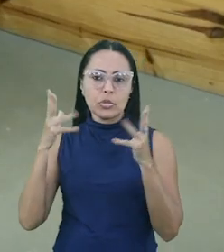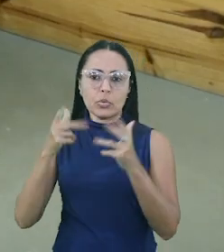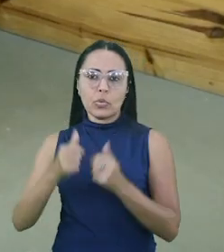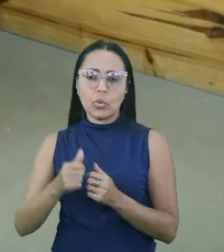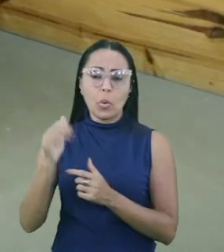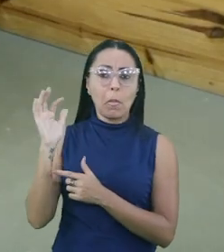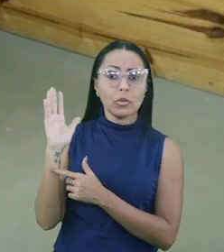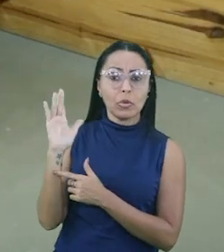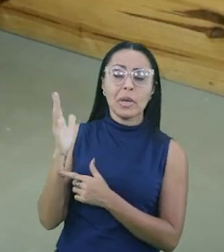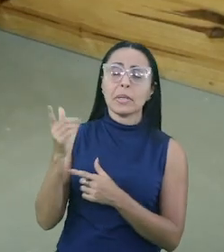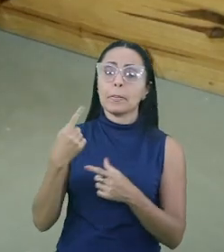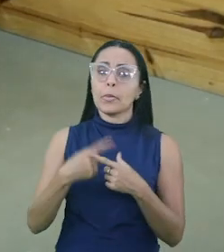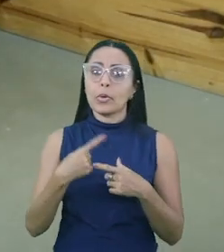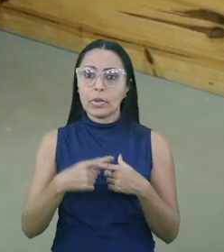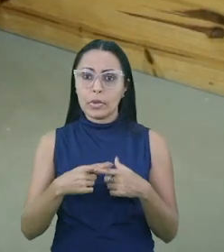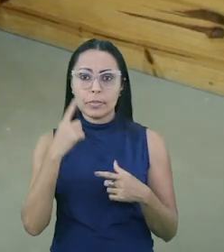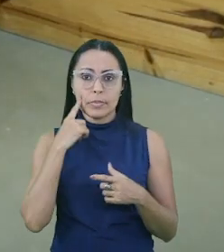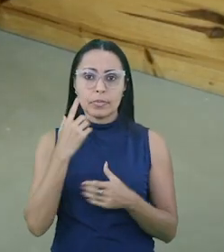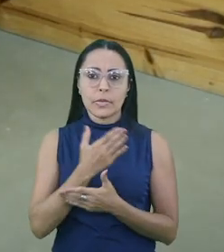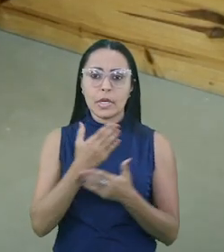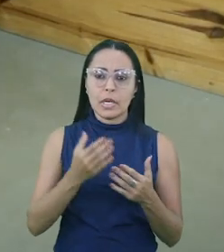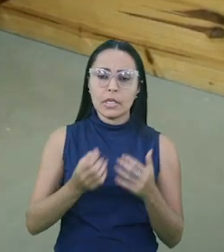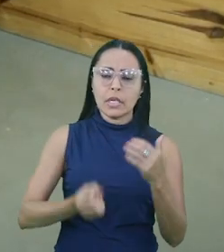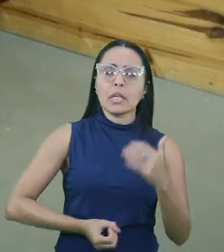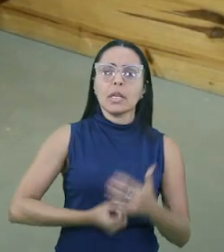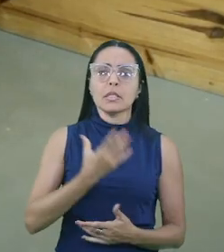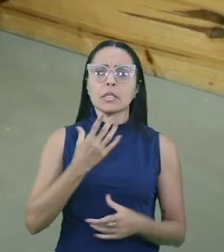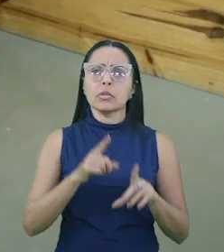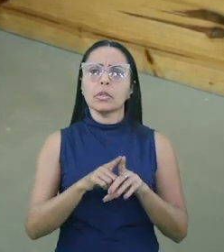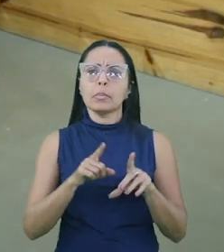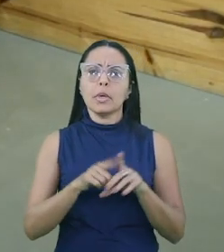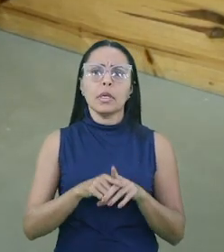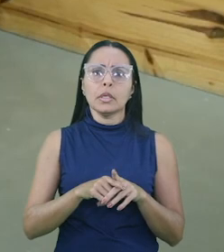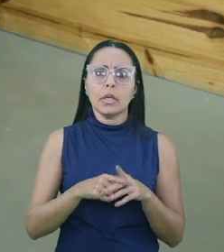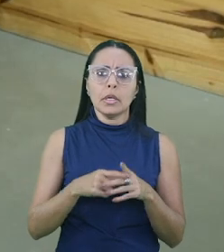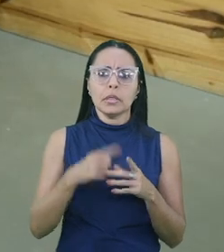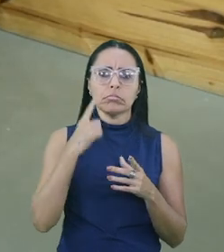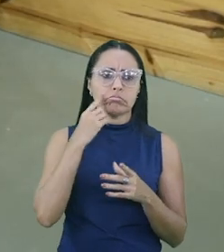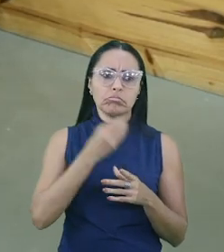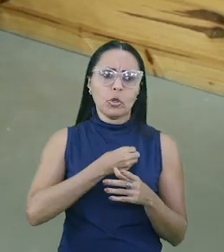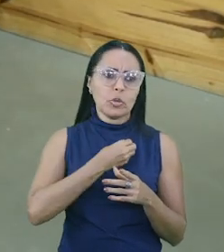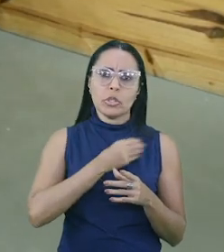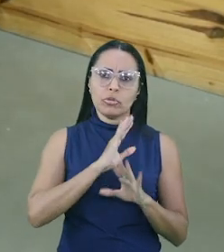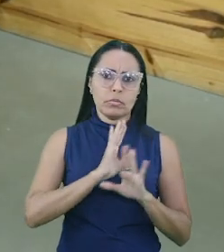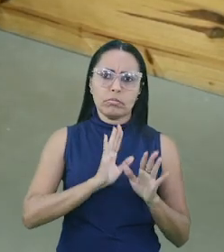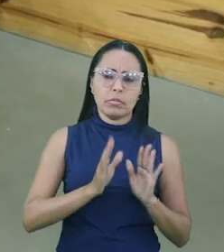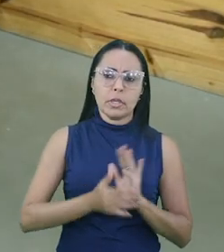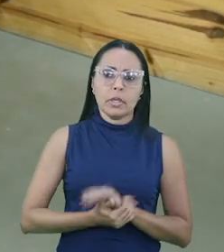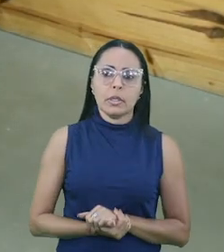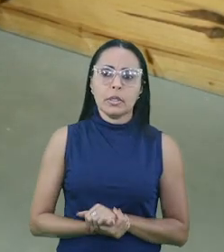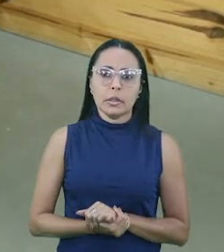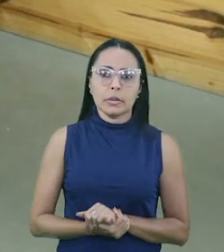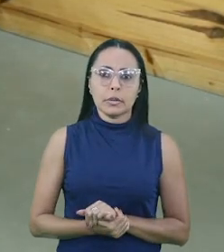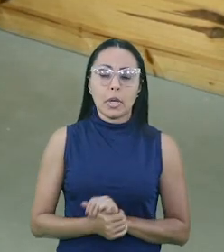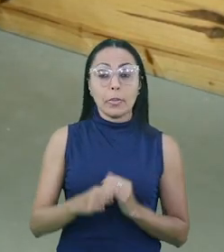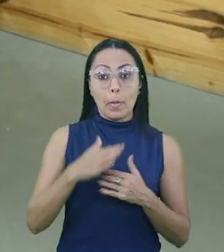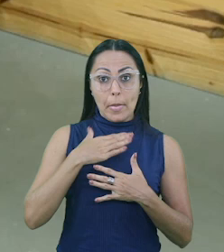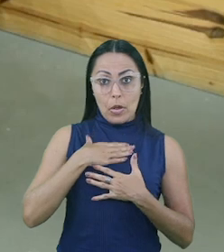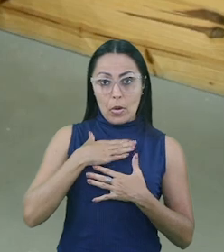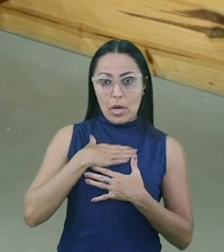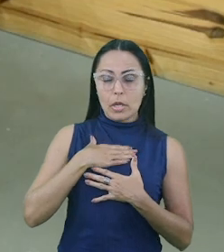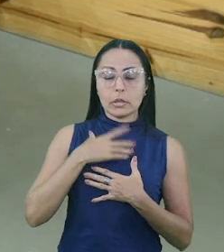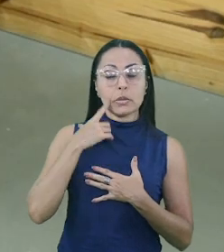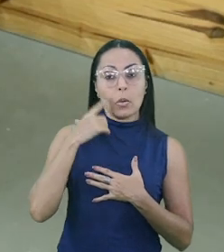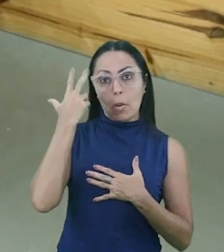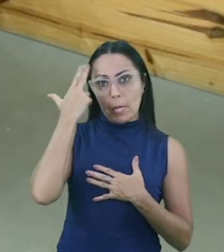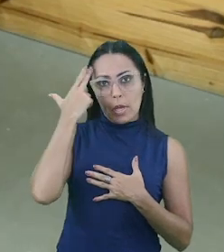manualmente, porque a criação do fotolito também é uma coisa que não existe limite, né? No meu caso,